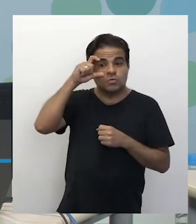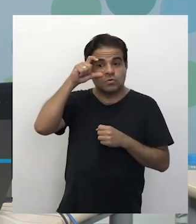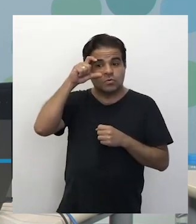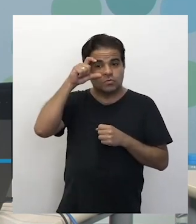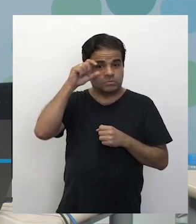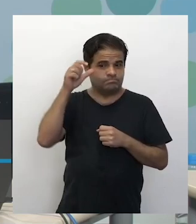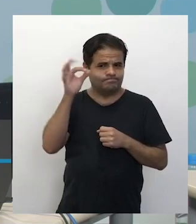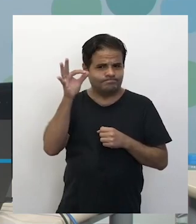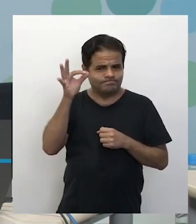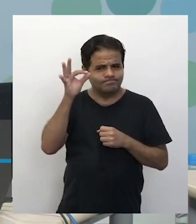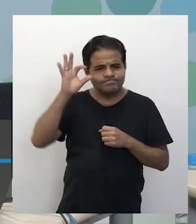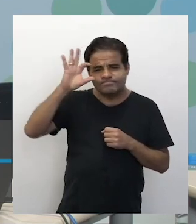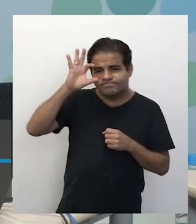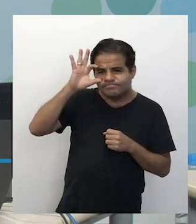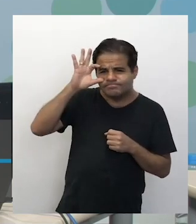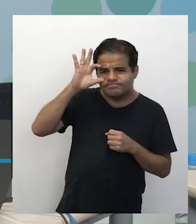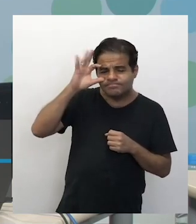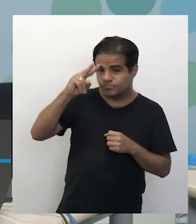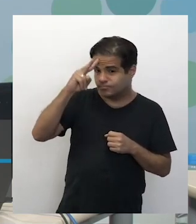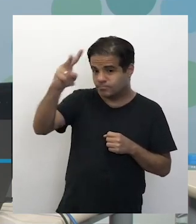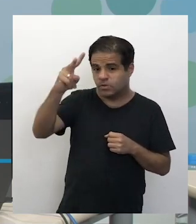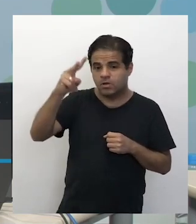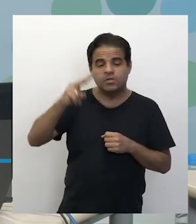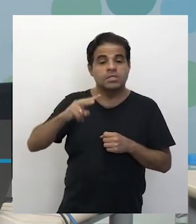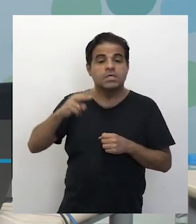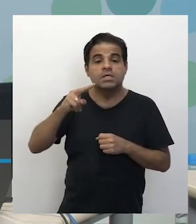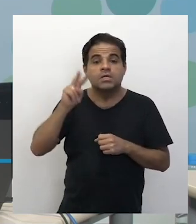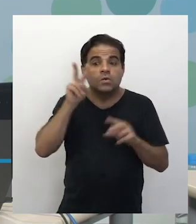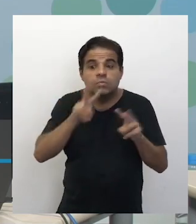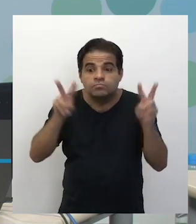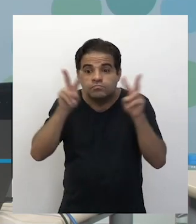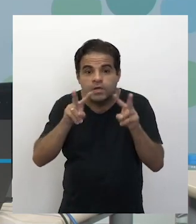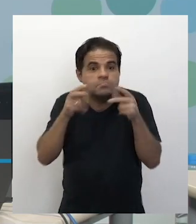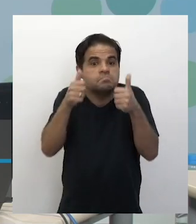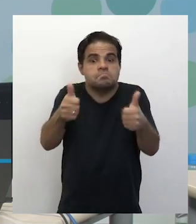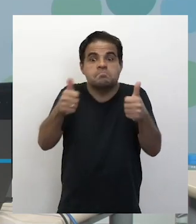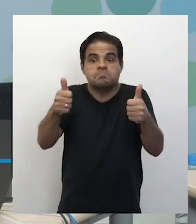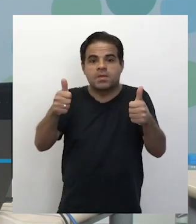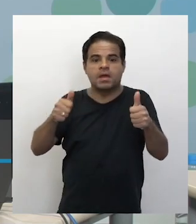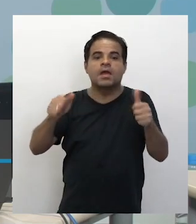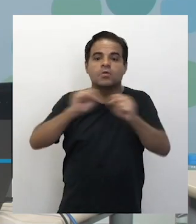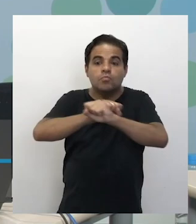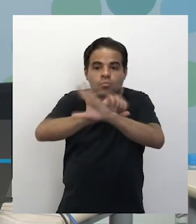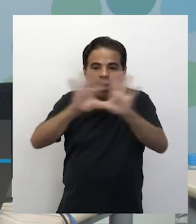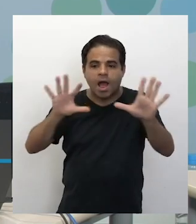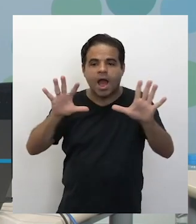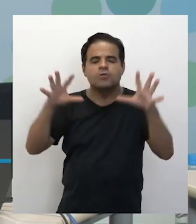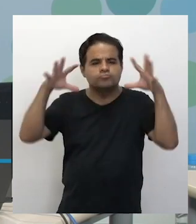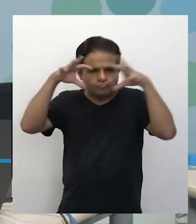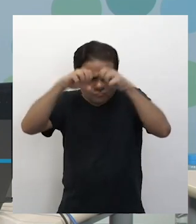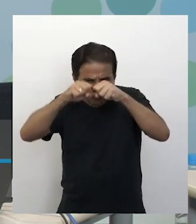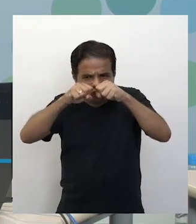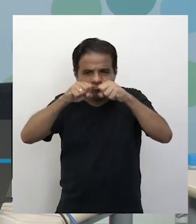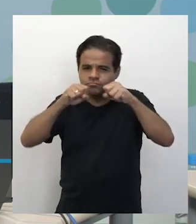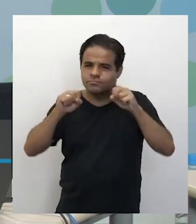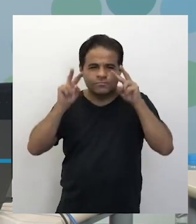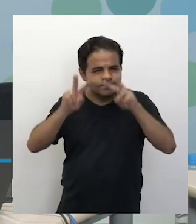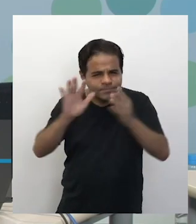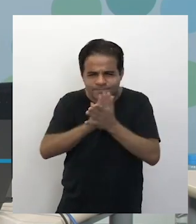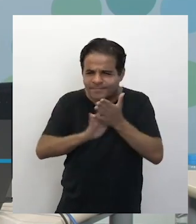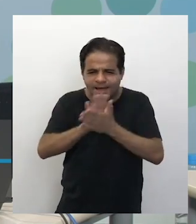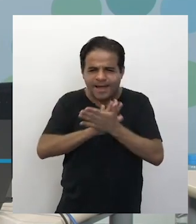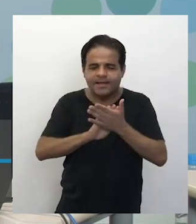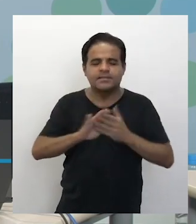bem grossa, então, obviamente, eu não enxergo muito bem, no claro. Então, no escuro, eu já não enxergo nada. Aí, o